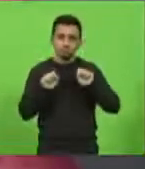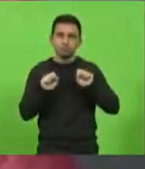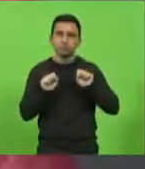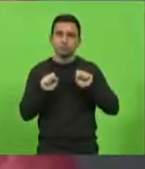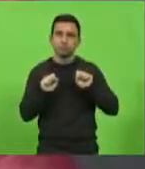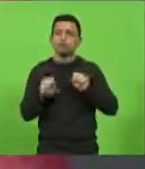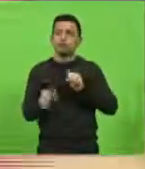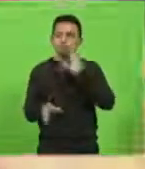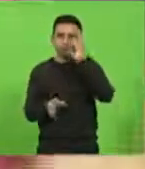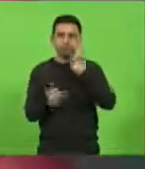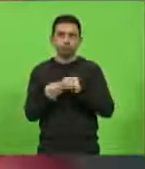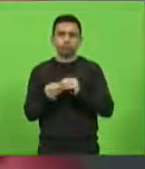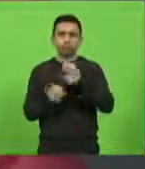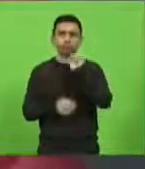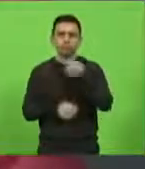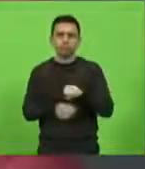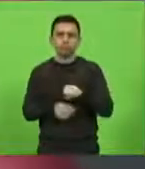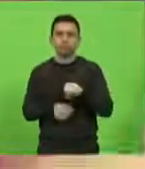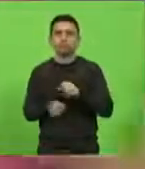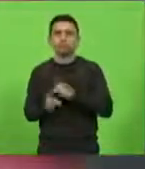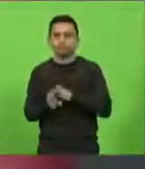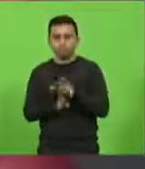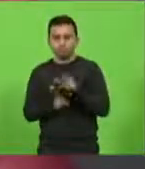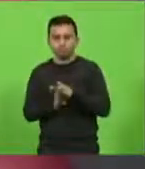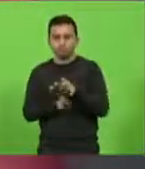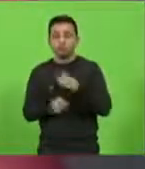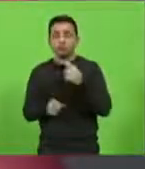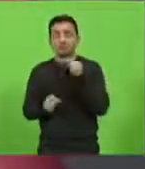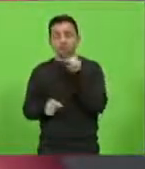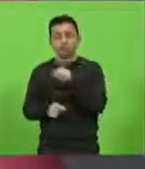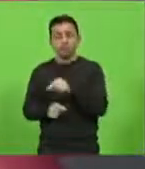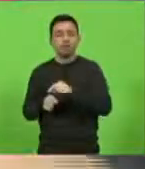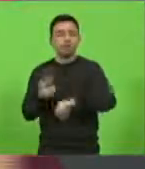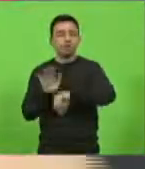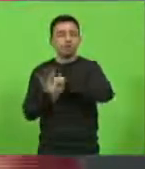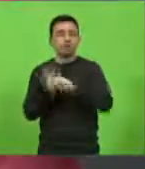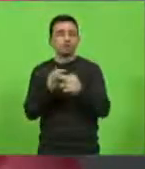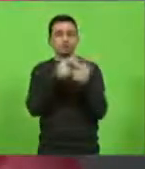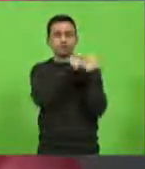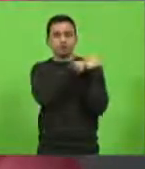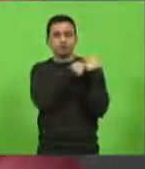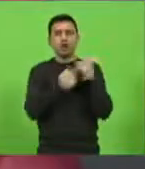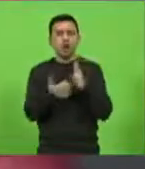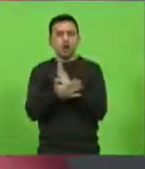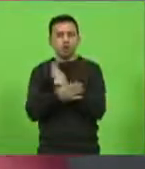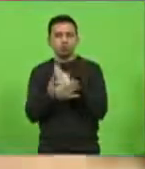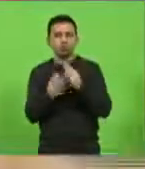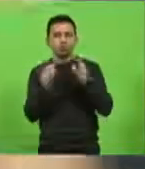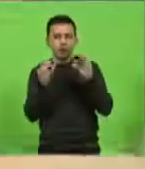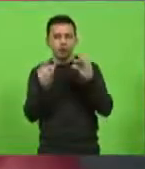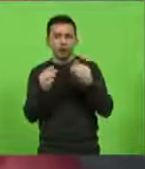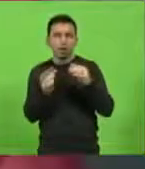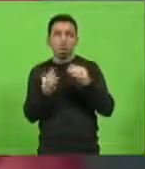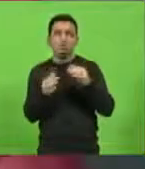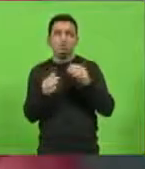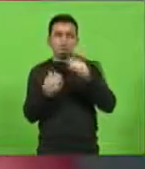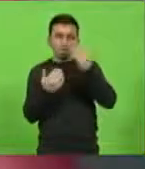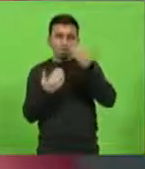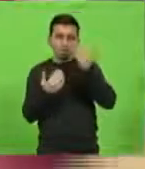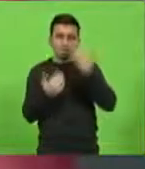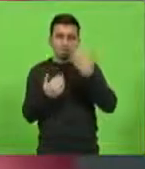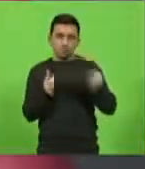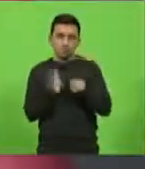governador do Estado sobre o episódio recomendando o seu processamento e por crime de responsabilidade alguns elementos de prova que são expressamente